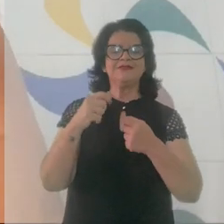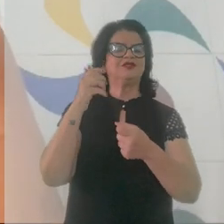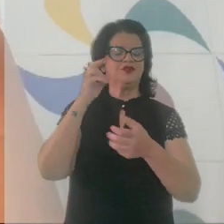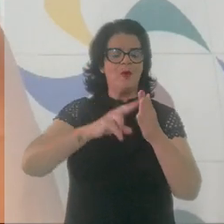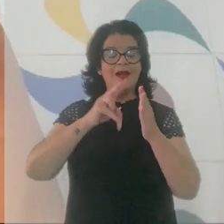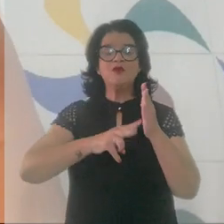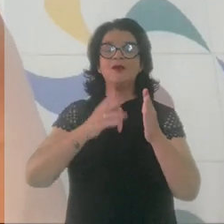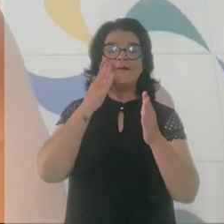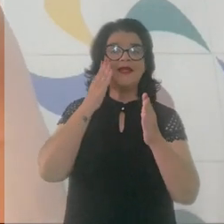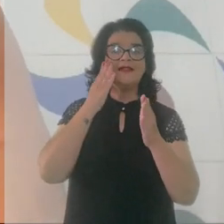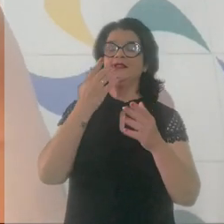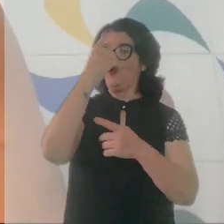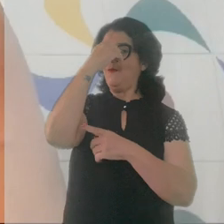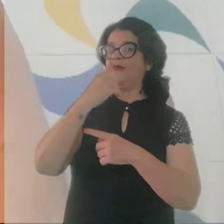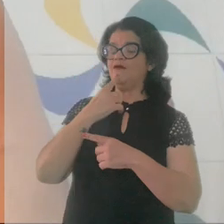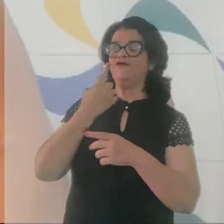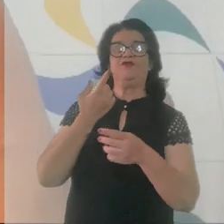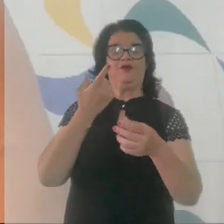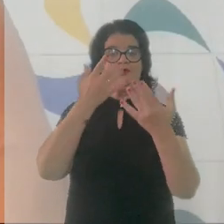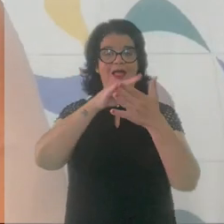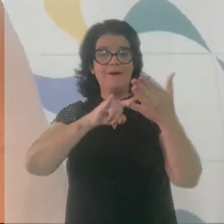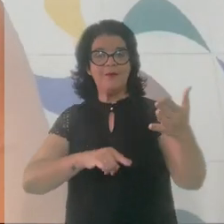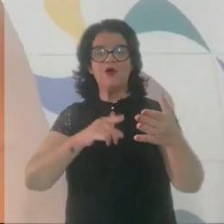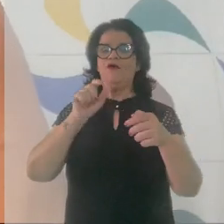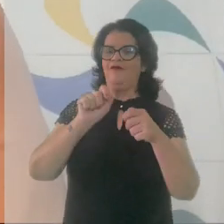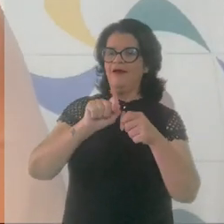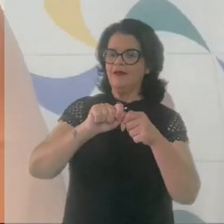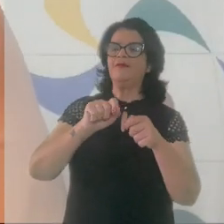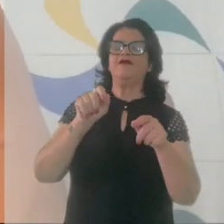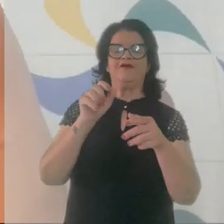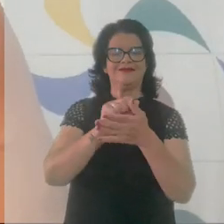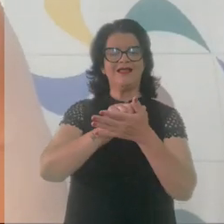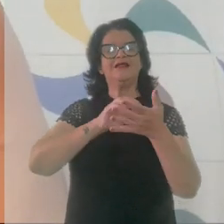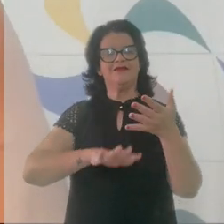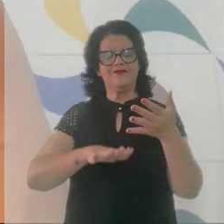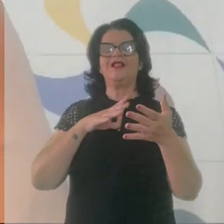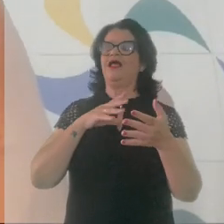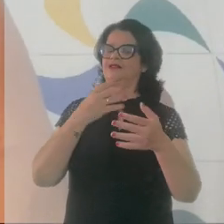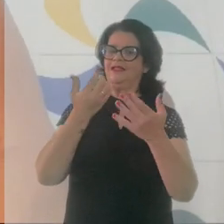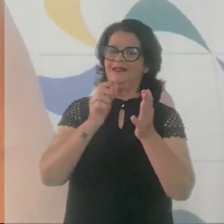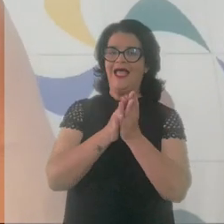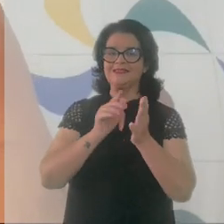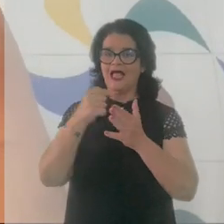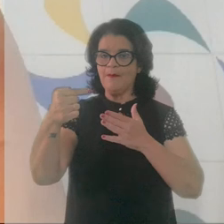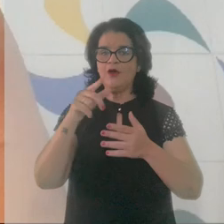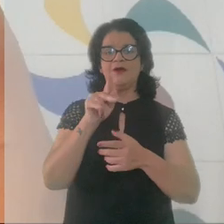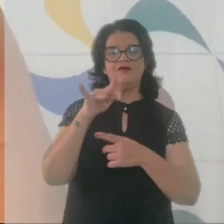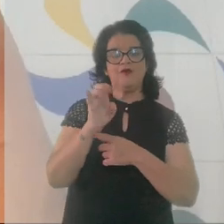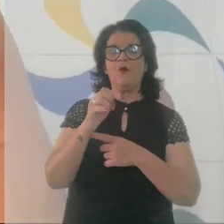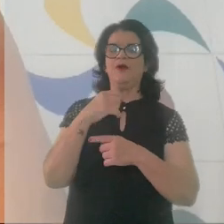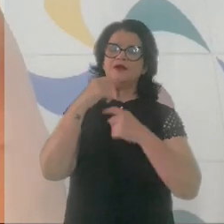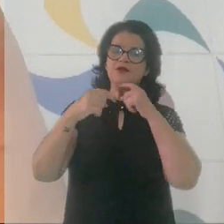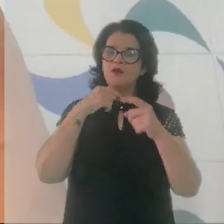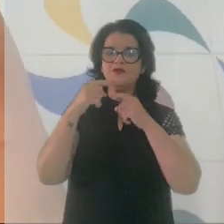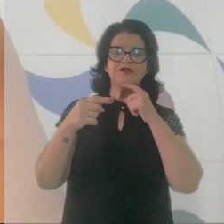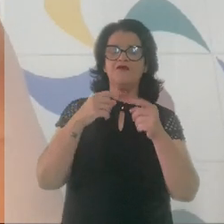entender o perfil do exame, além de trabalhar os exercícios da apostila do Prevup e, naturalmente, tirar suas dúvidas,